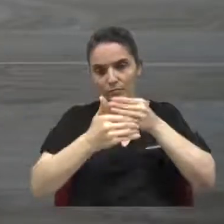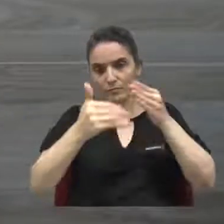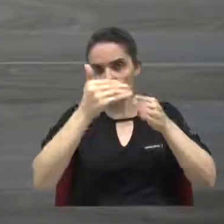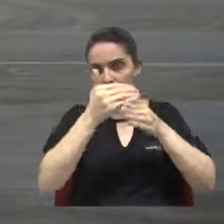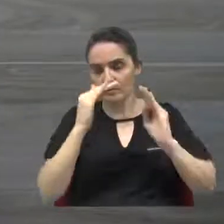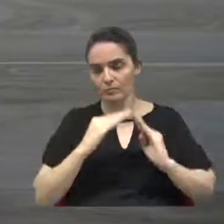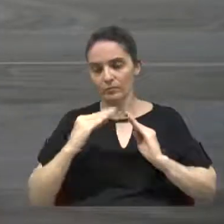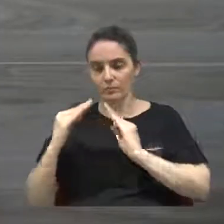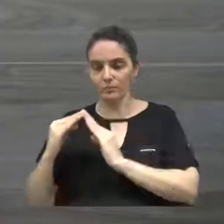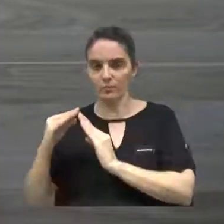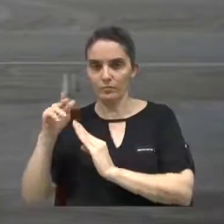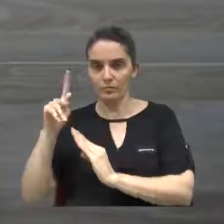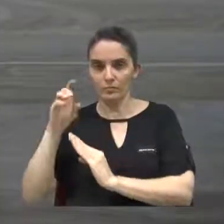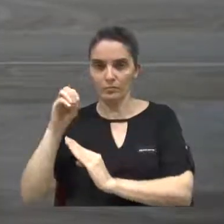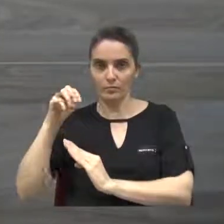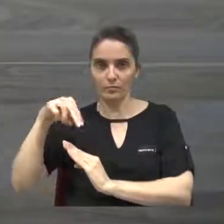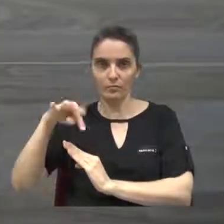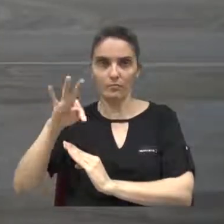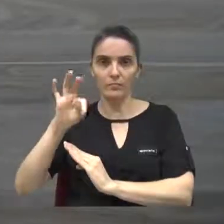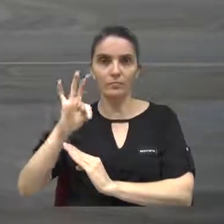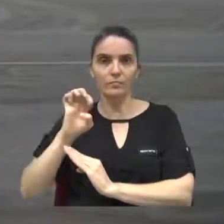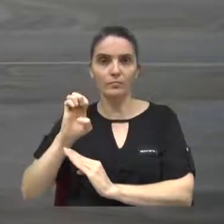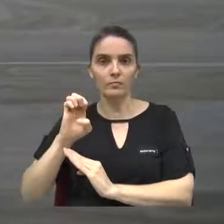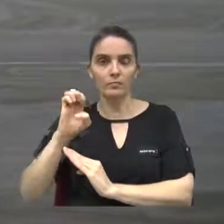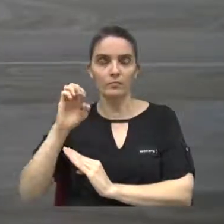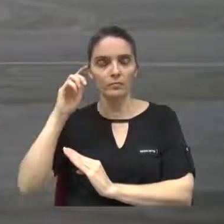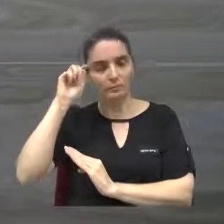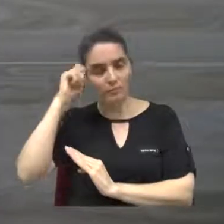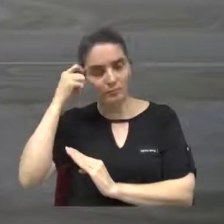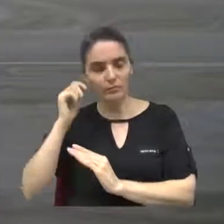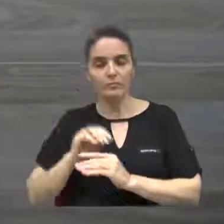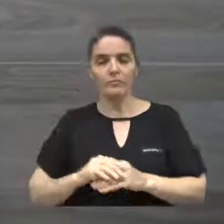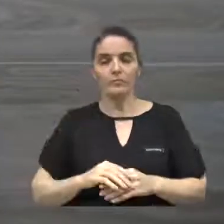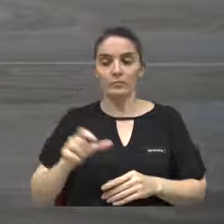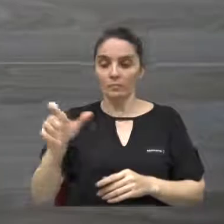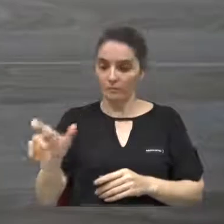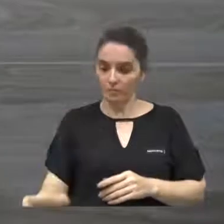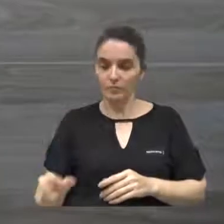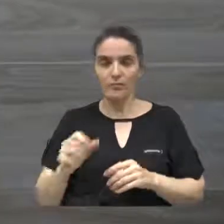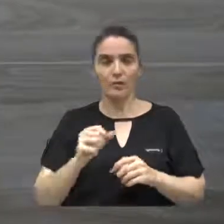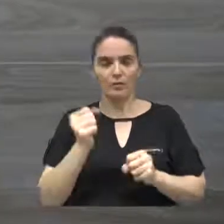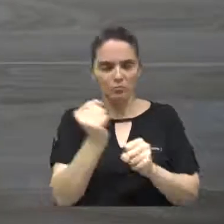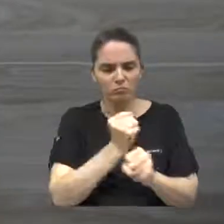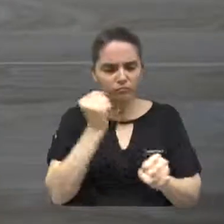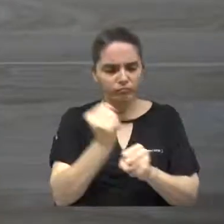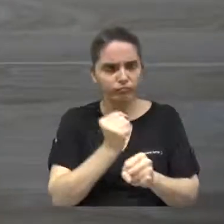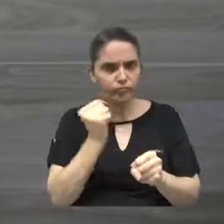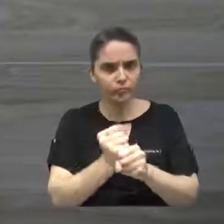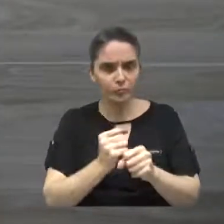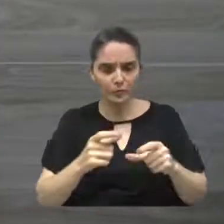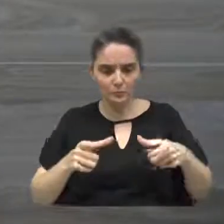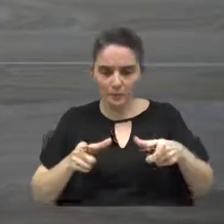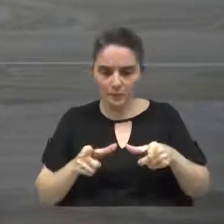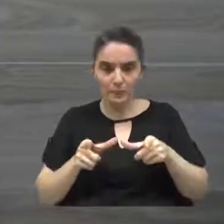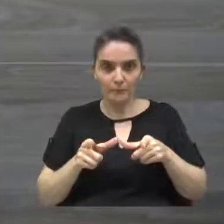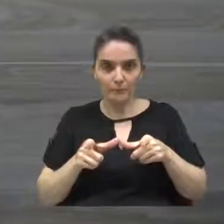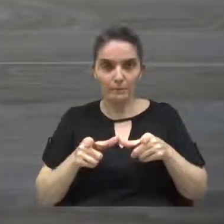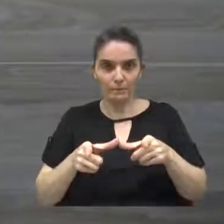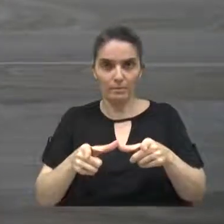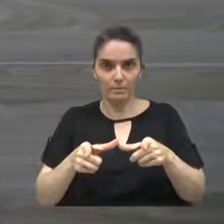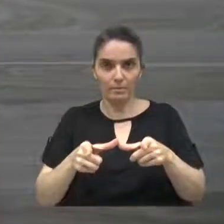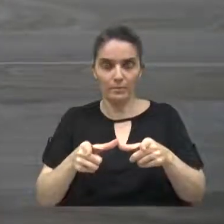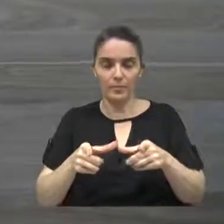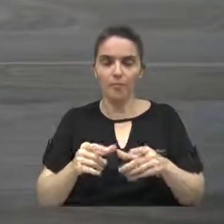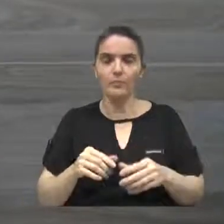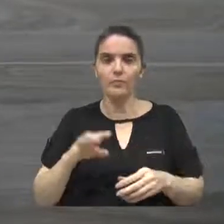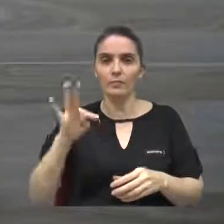Preta. Os tijolos que Maria ajudou a confeccionar na época ajudaram na construção das